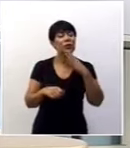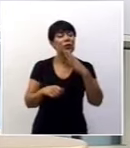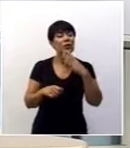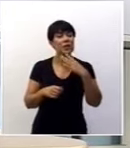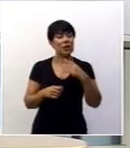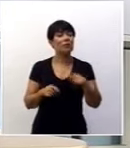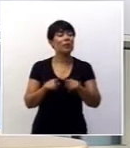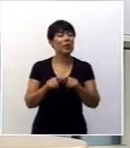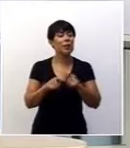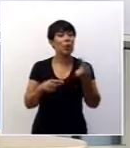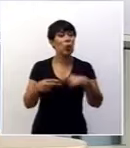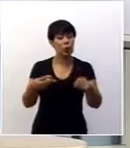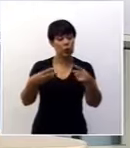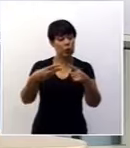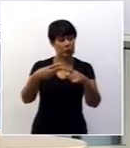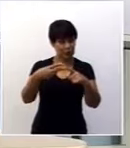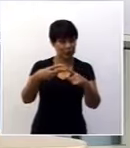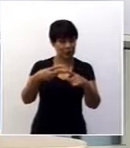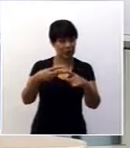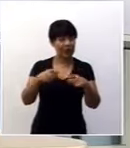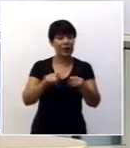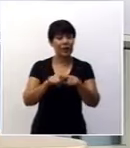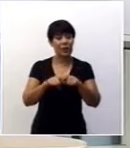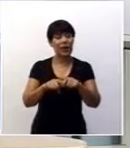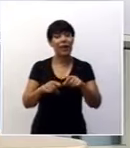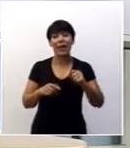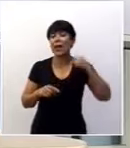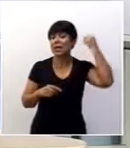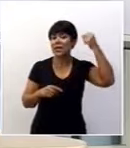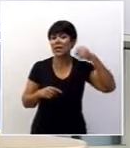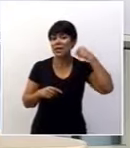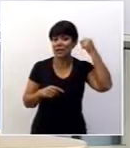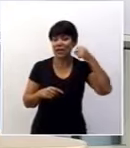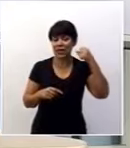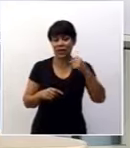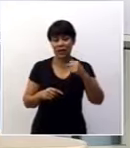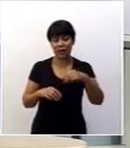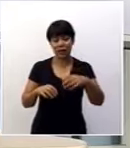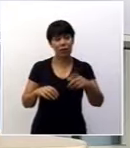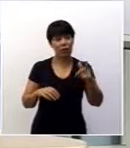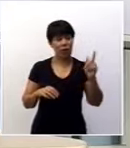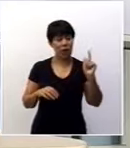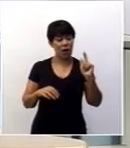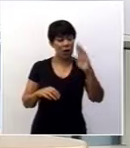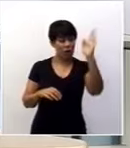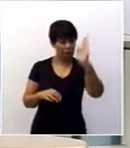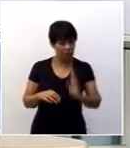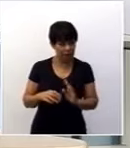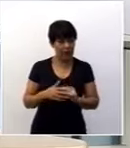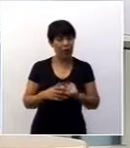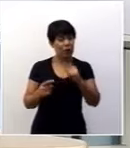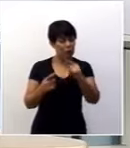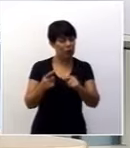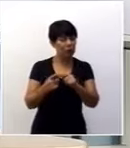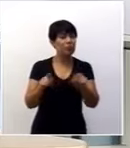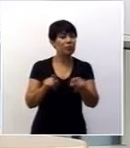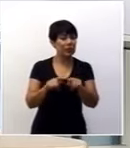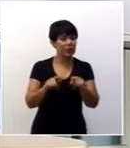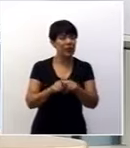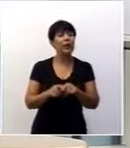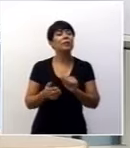programa que eu cuido também, já é um programa com o Senado Federal, que tem o mesmo objetivo, né? Tanto o PJB, o